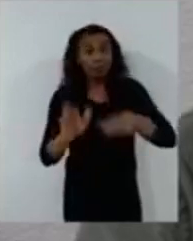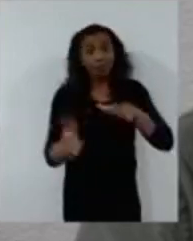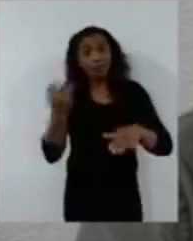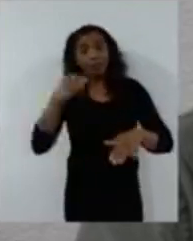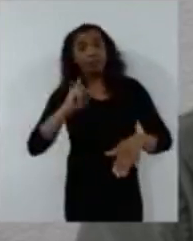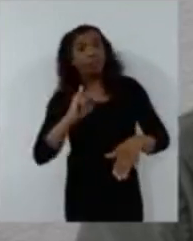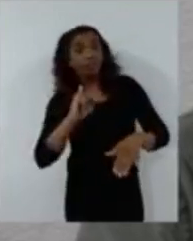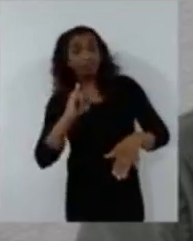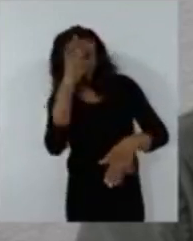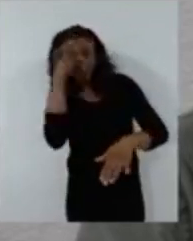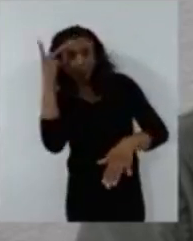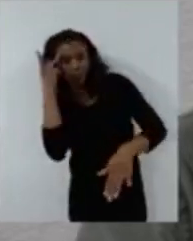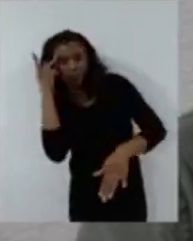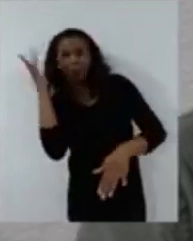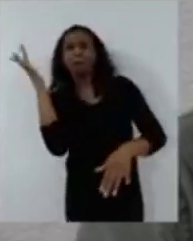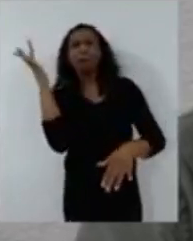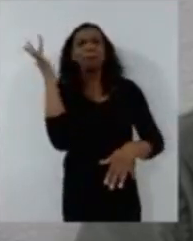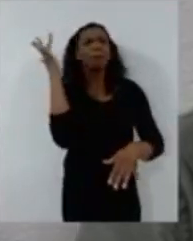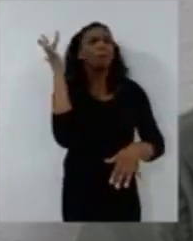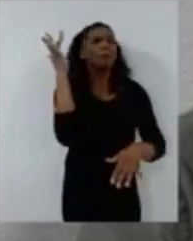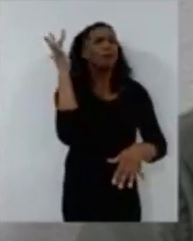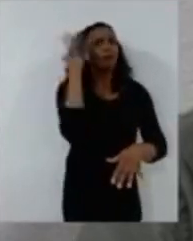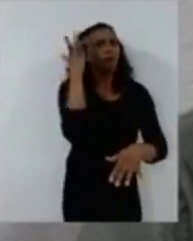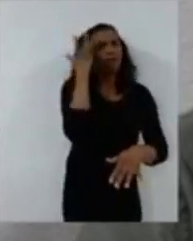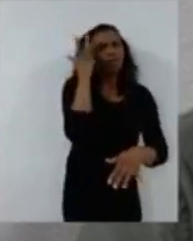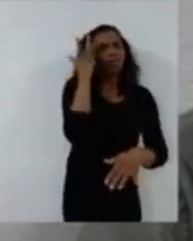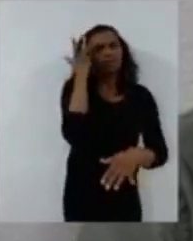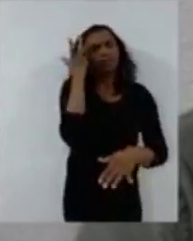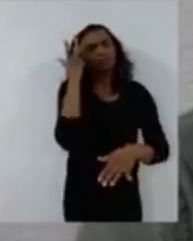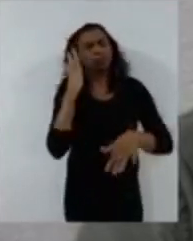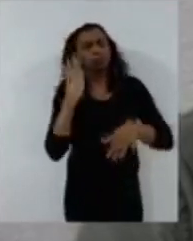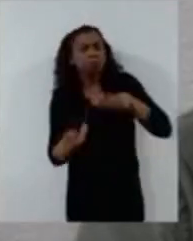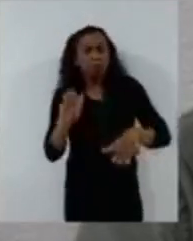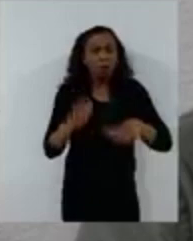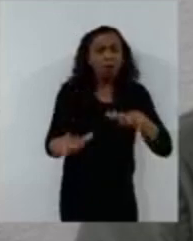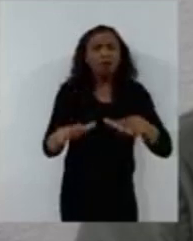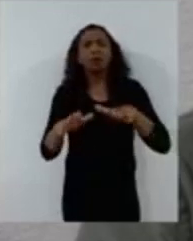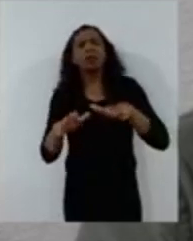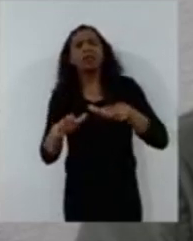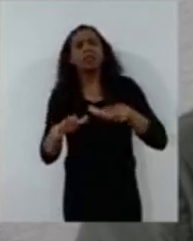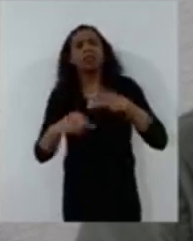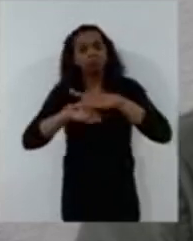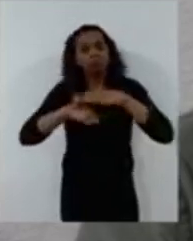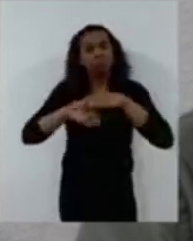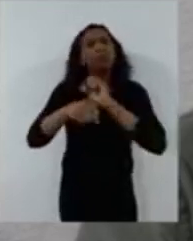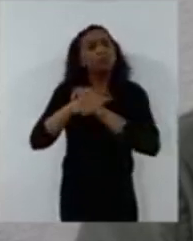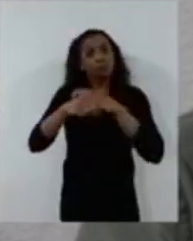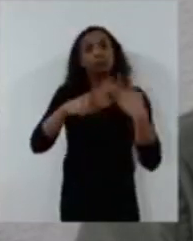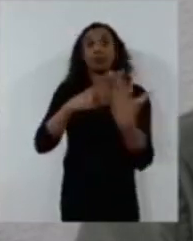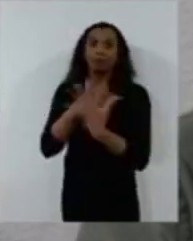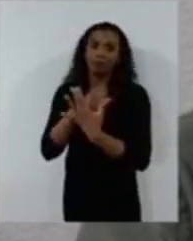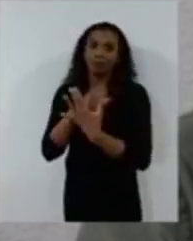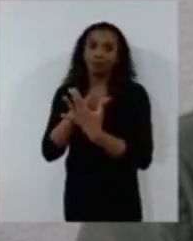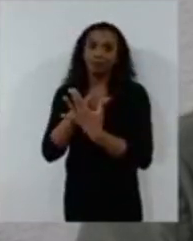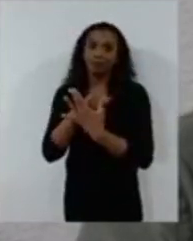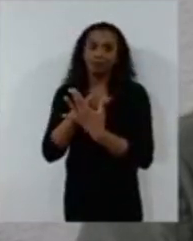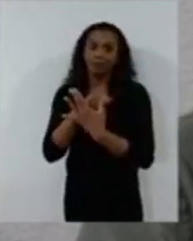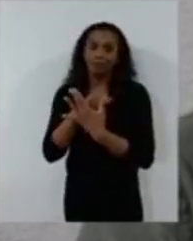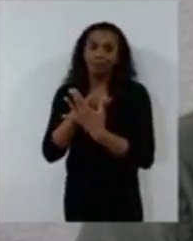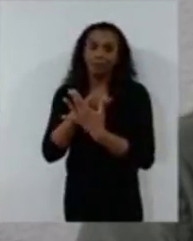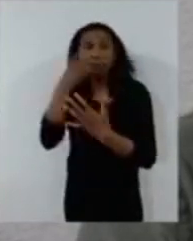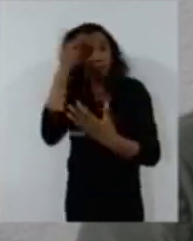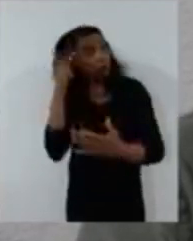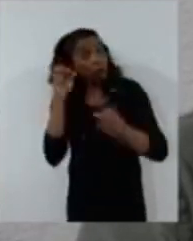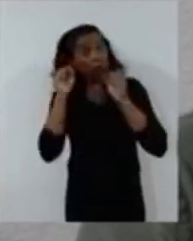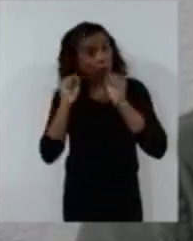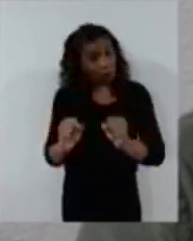os sintomas do Covid possa ter o primeiro atendimento da sua